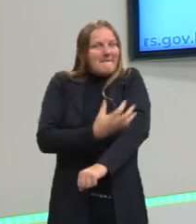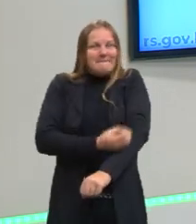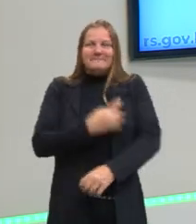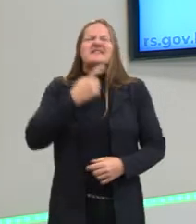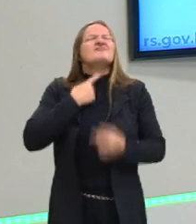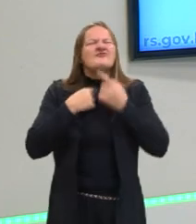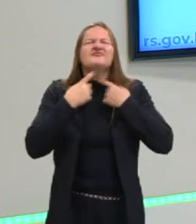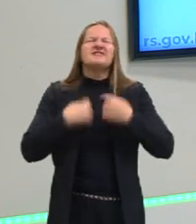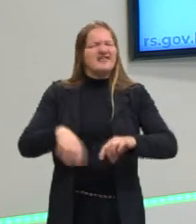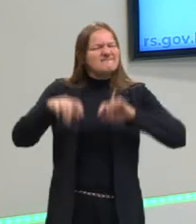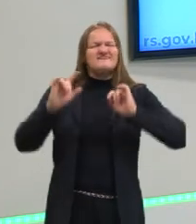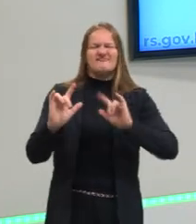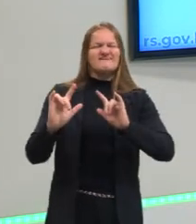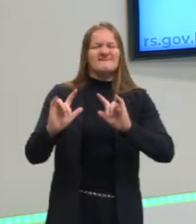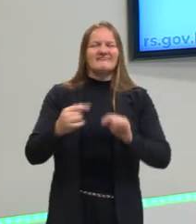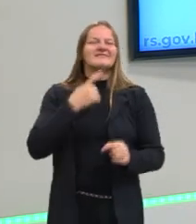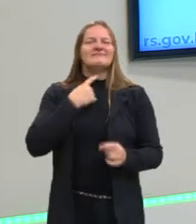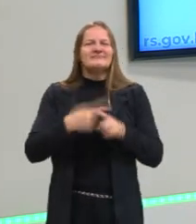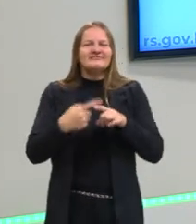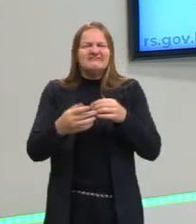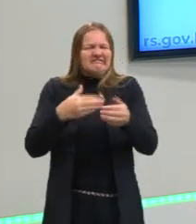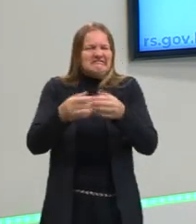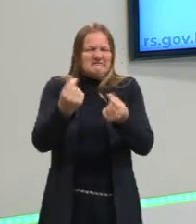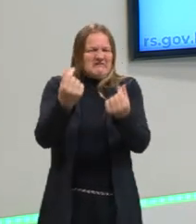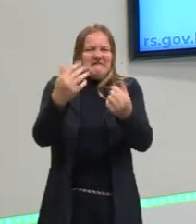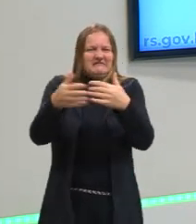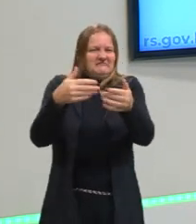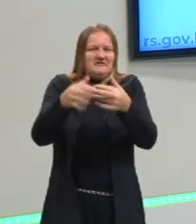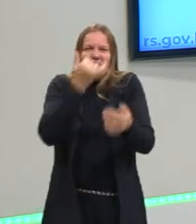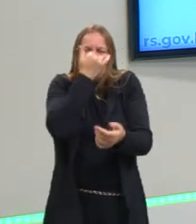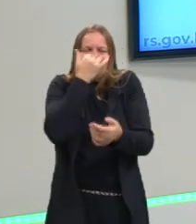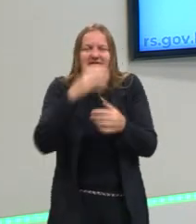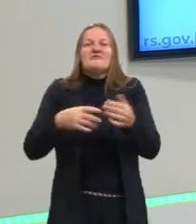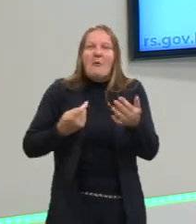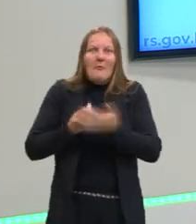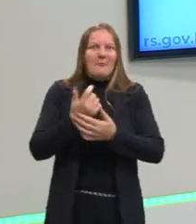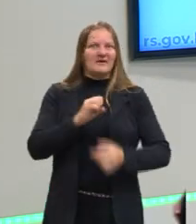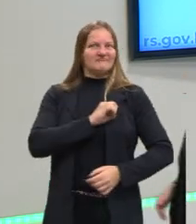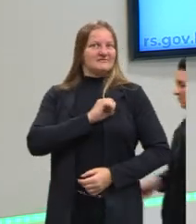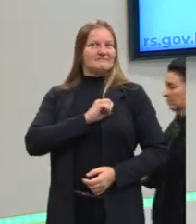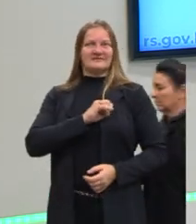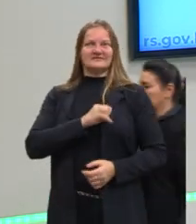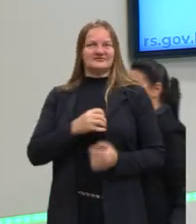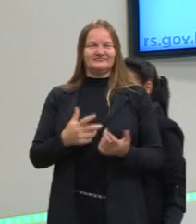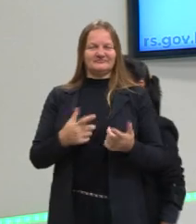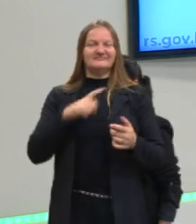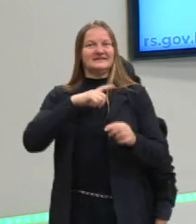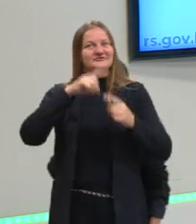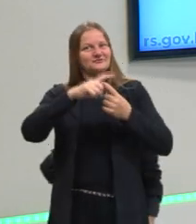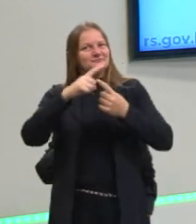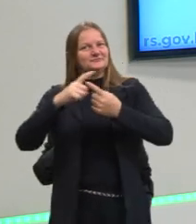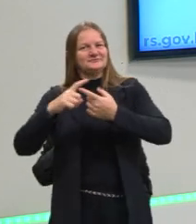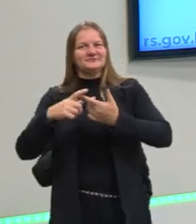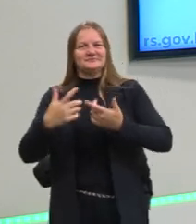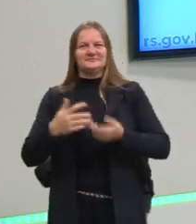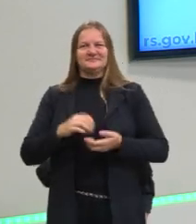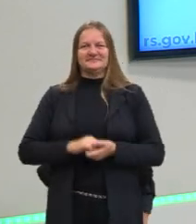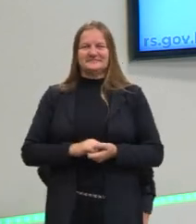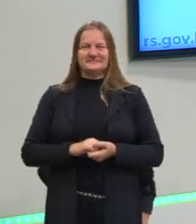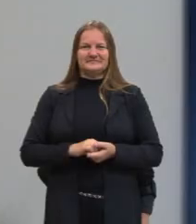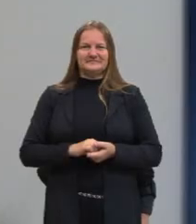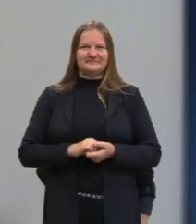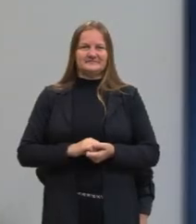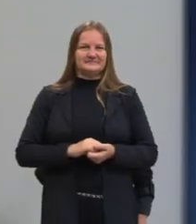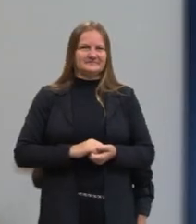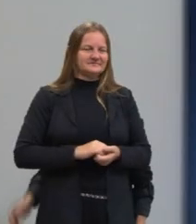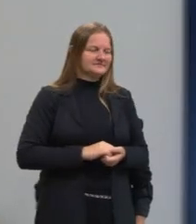Gostei é independente do preço e vai comprar o pênis Então dessa forma a é uma ação